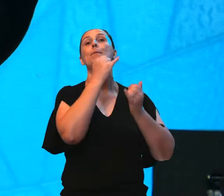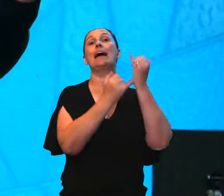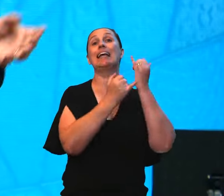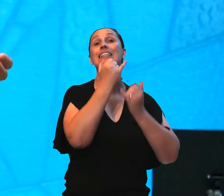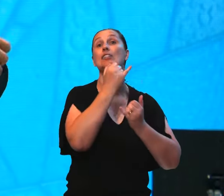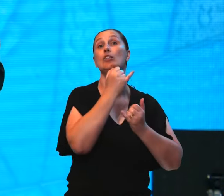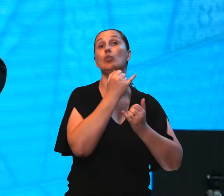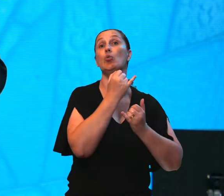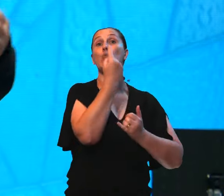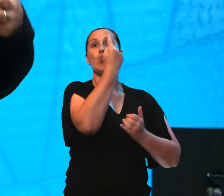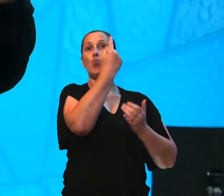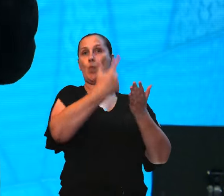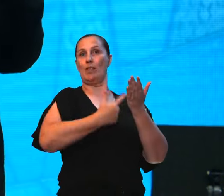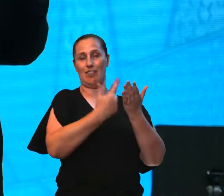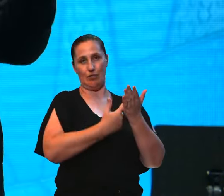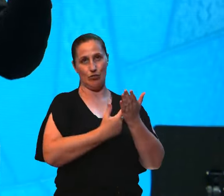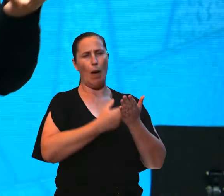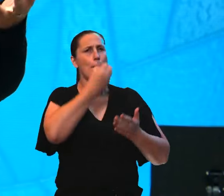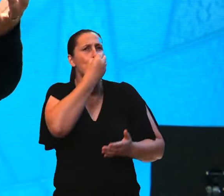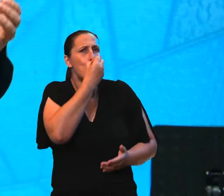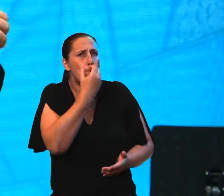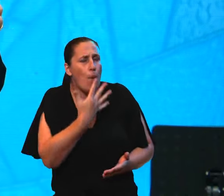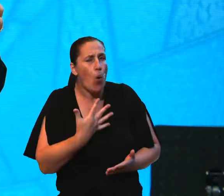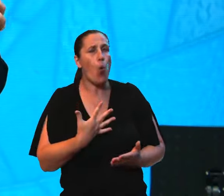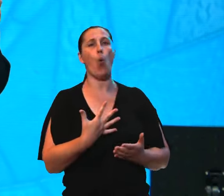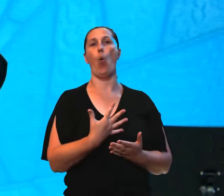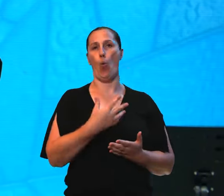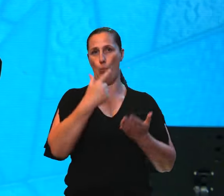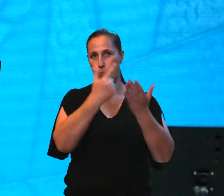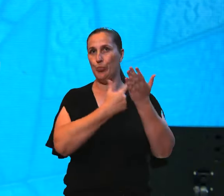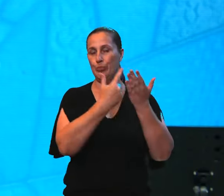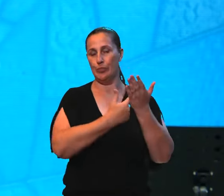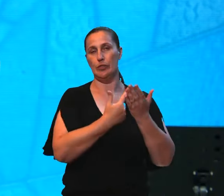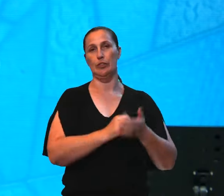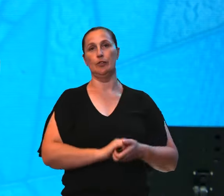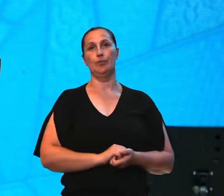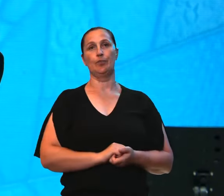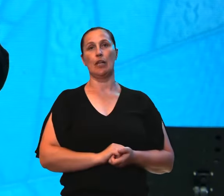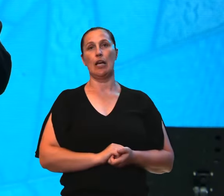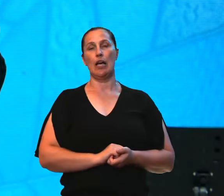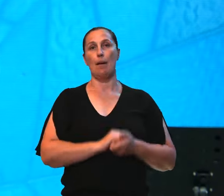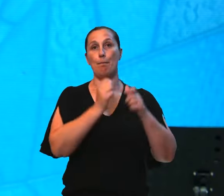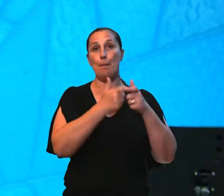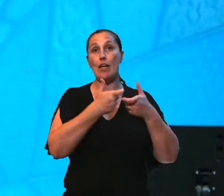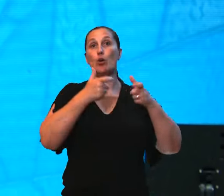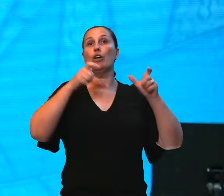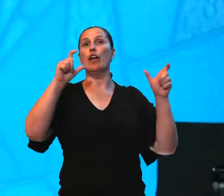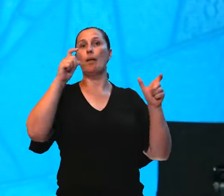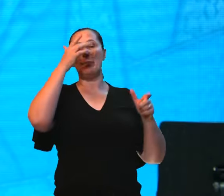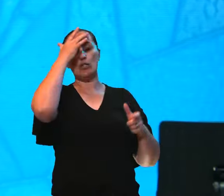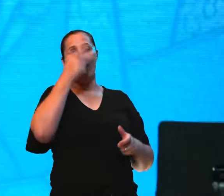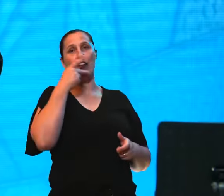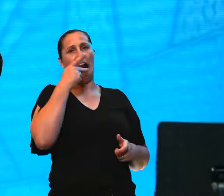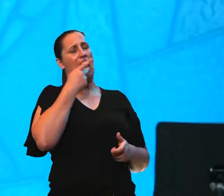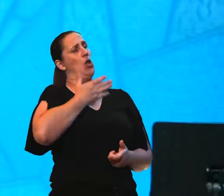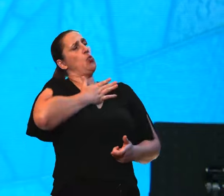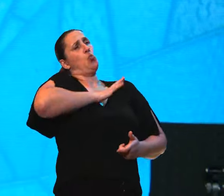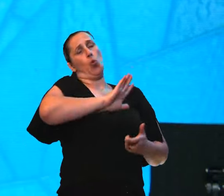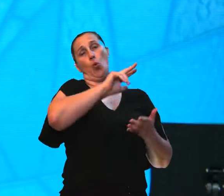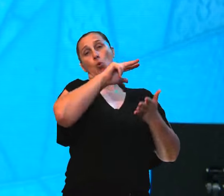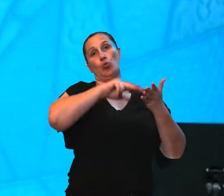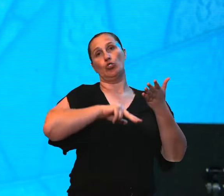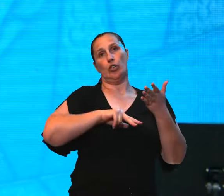fala já li um livro então você vence esse trauma e a maioria das pessoas que dizem não consigo ler não gosto de ler vou te